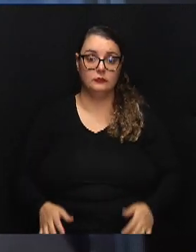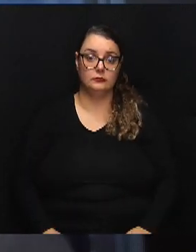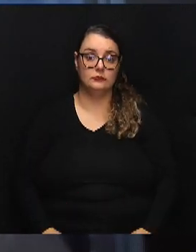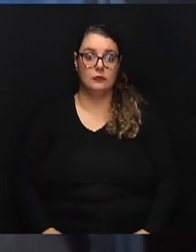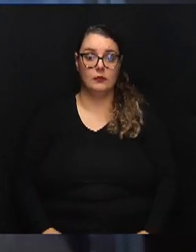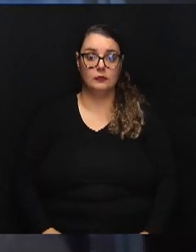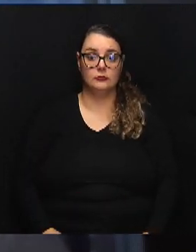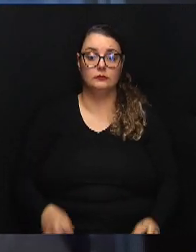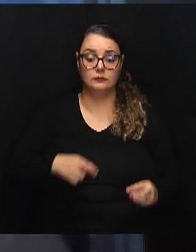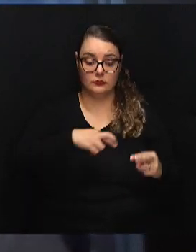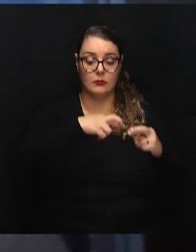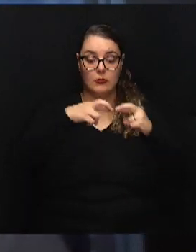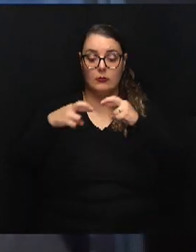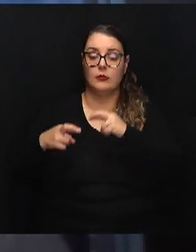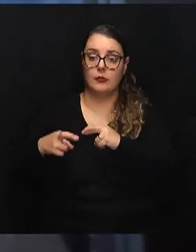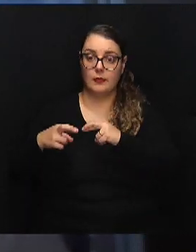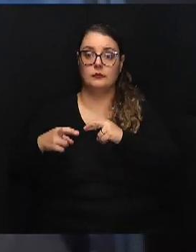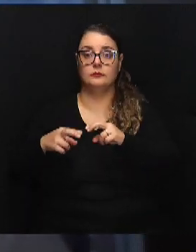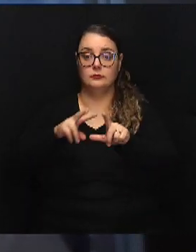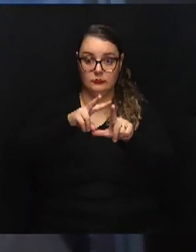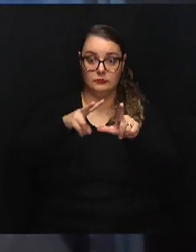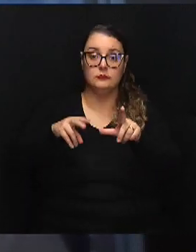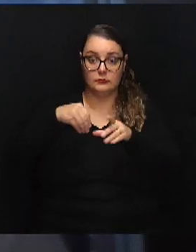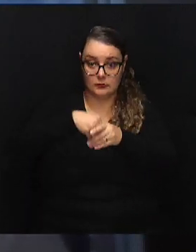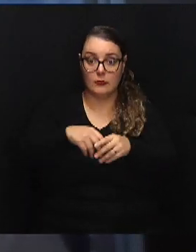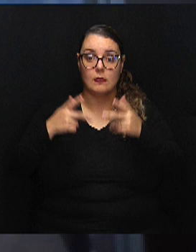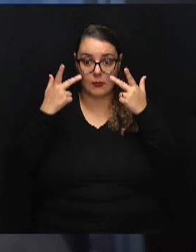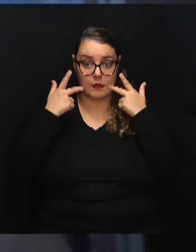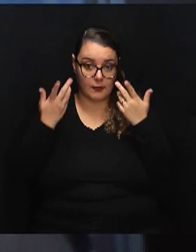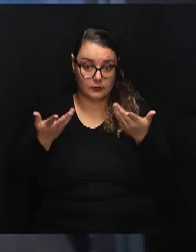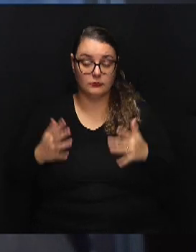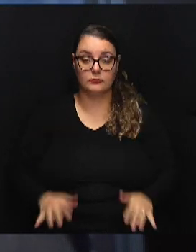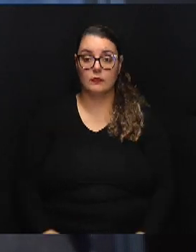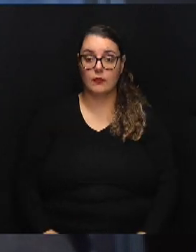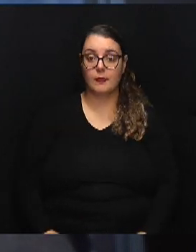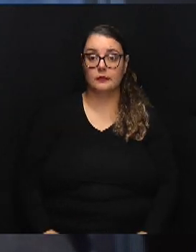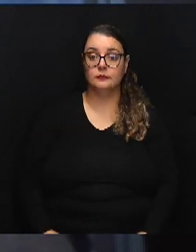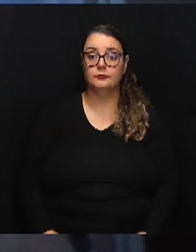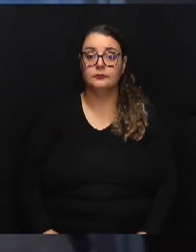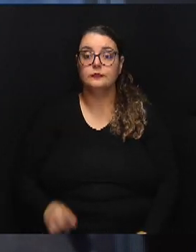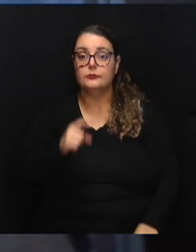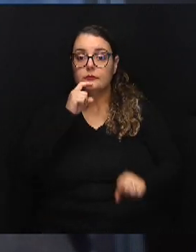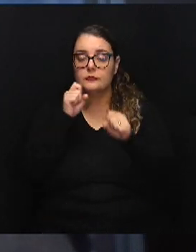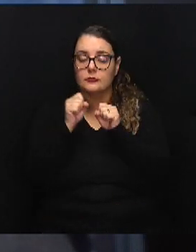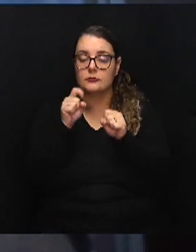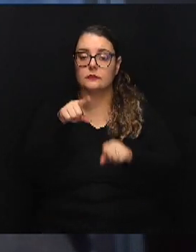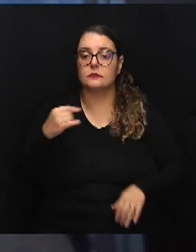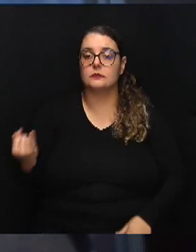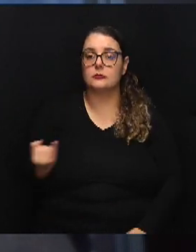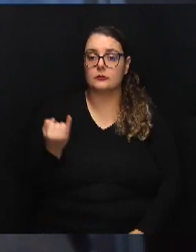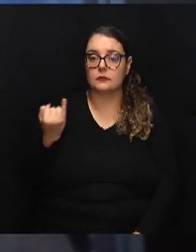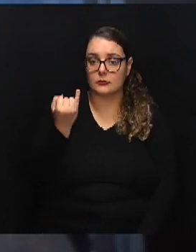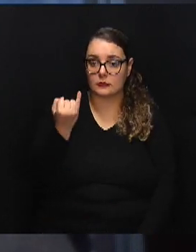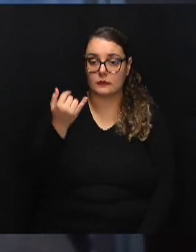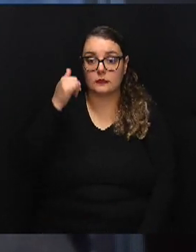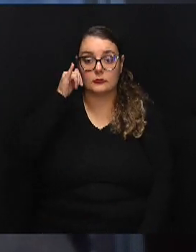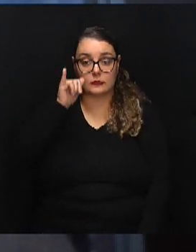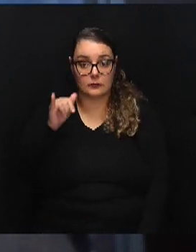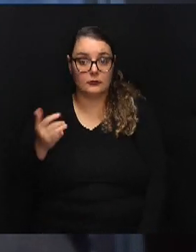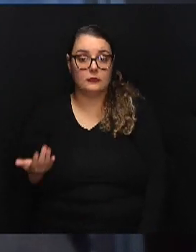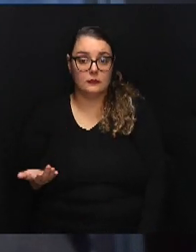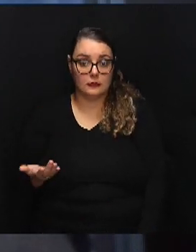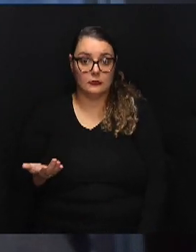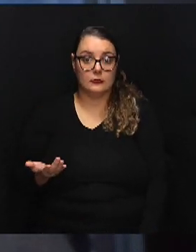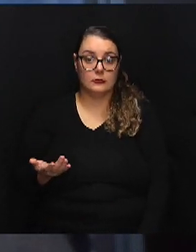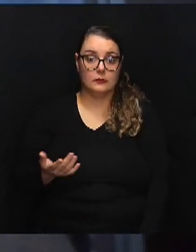manter aí os nossos parâmetros dentro do normal, vamos dizer assim. Agora, no inverno, o importante é a gente evitar, né, que a